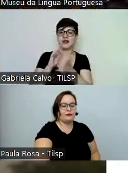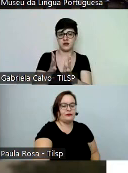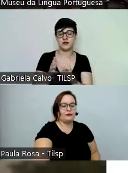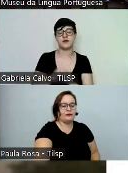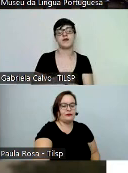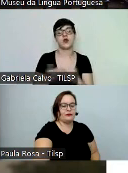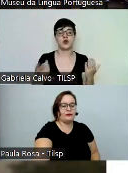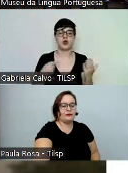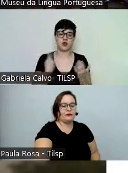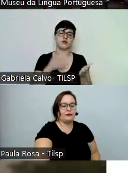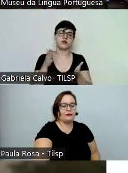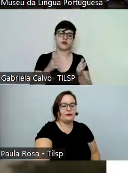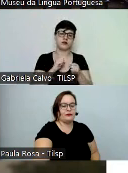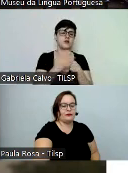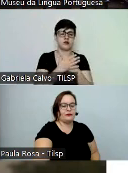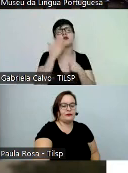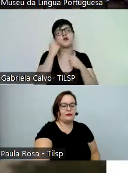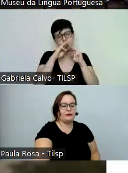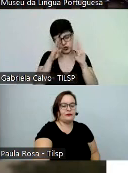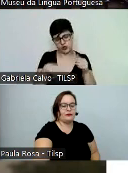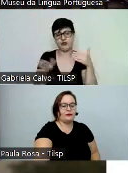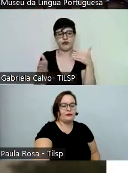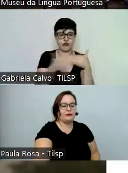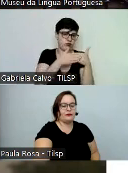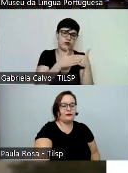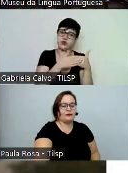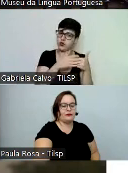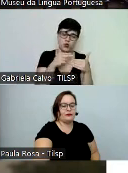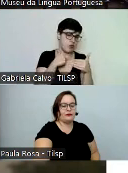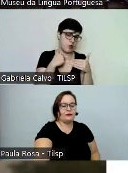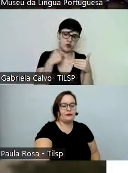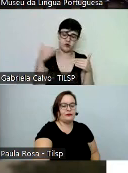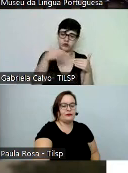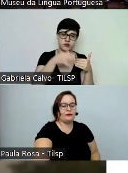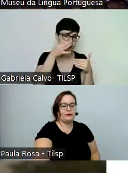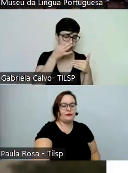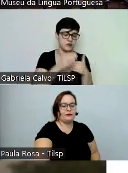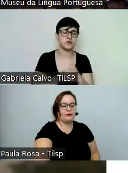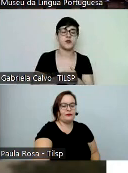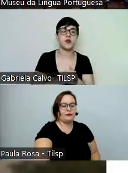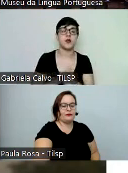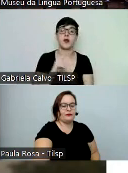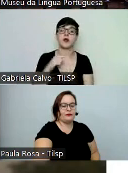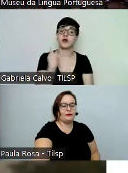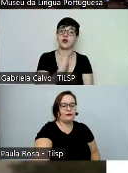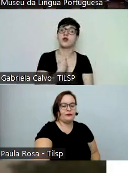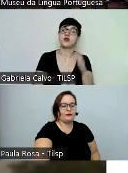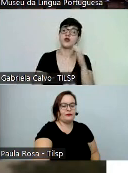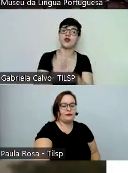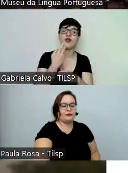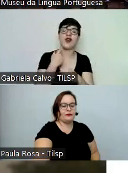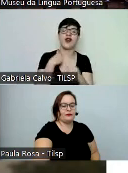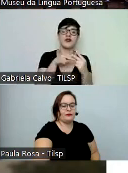pandemia claro que a gente fechou as Exposições presenciais mas Nós criamos uma exposição virtual